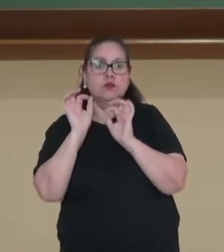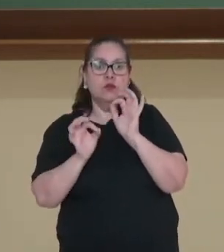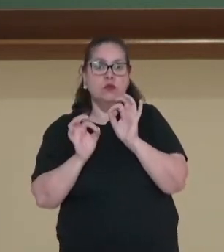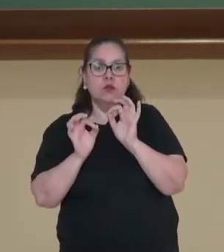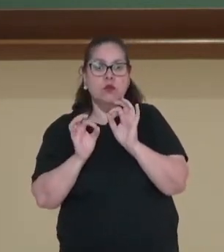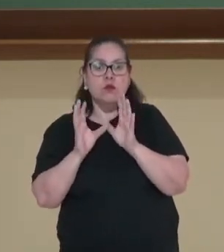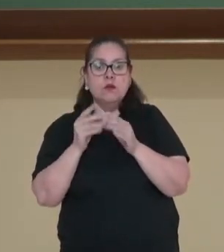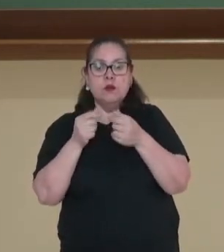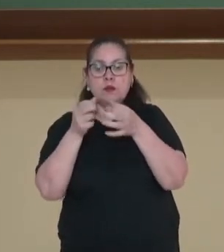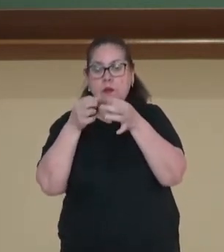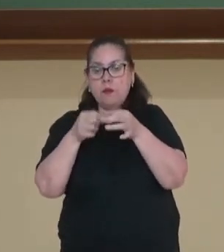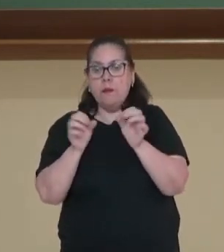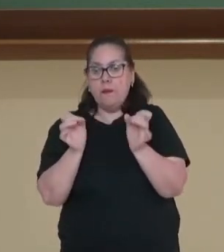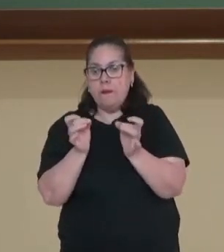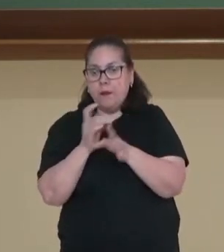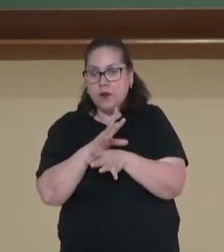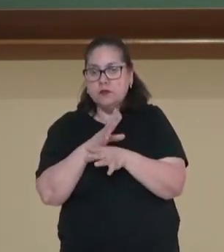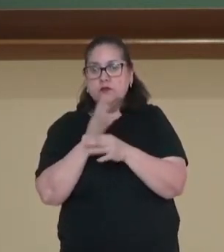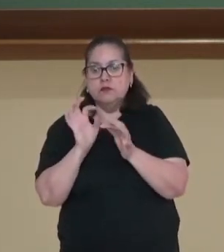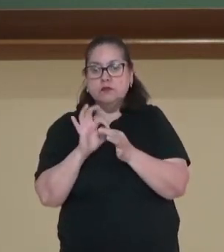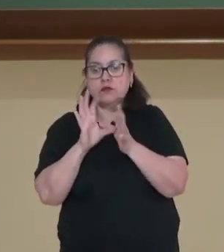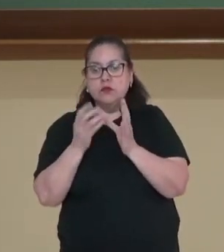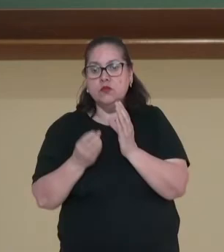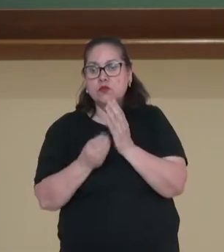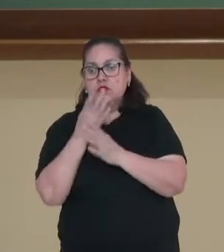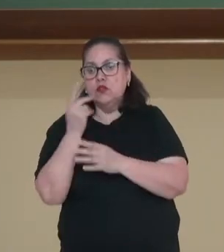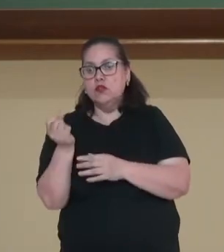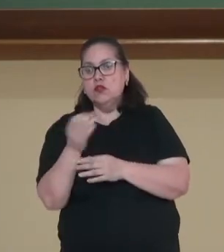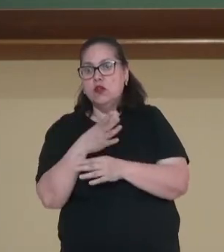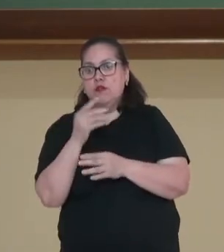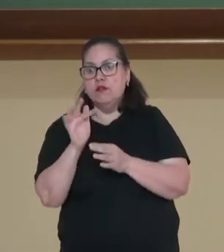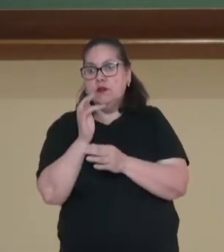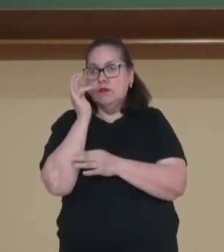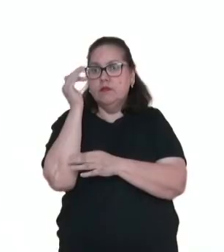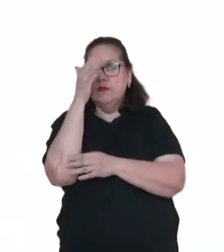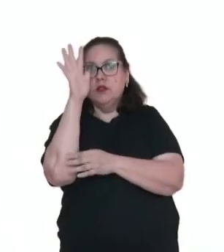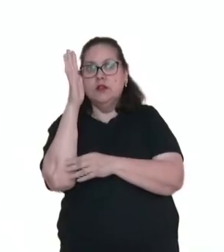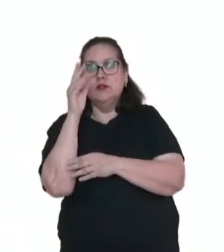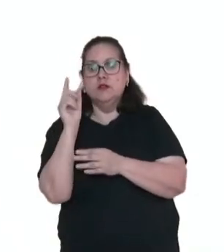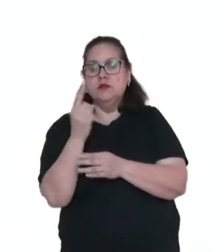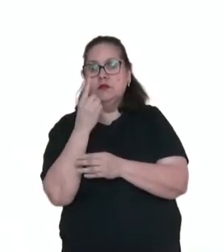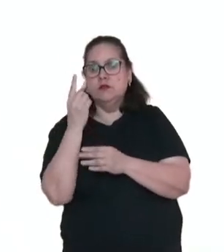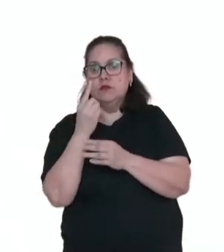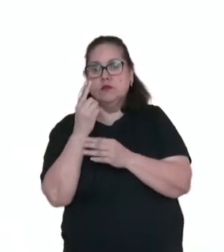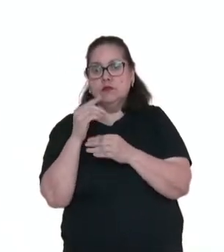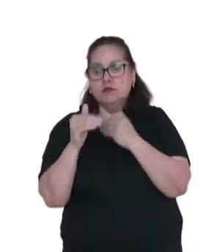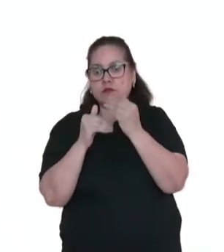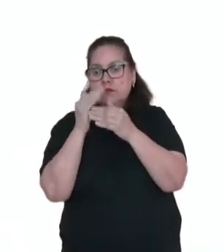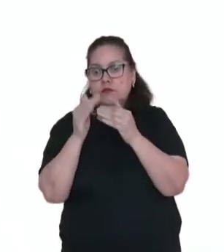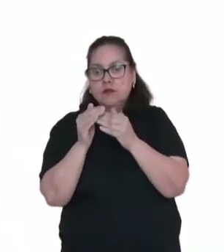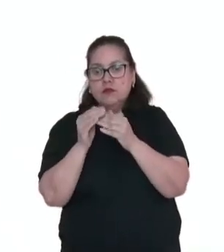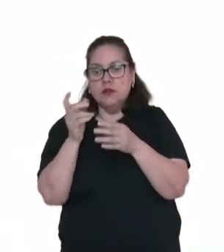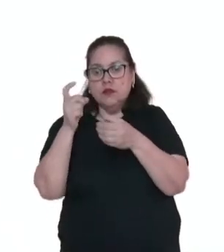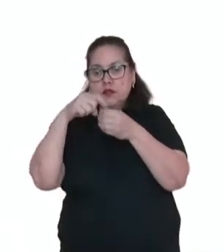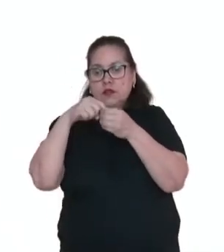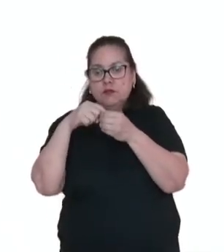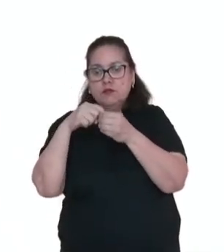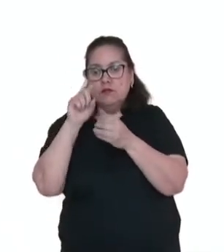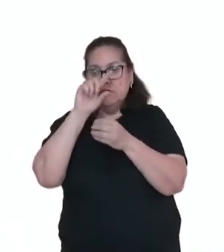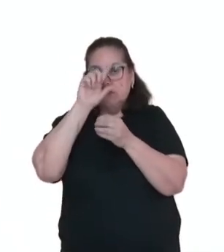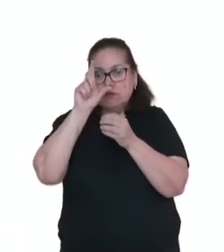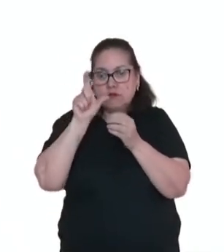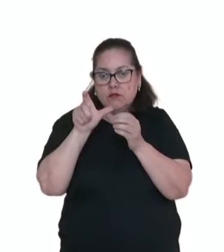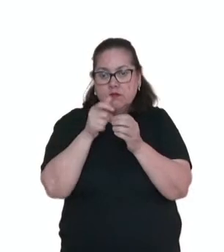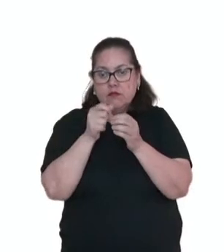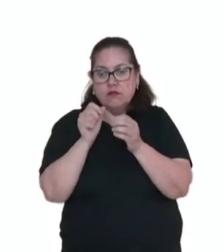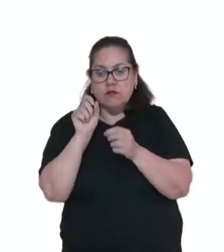o órgão que vai permitir o surgimento de uma nova planta, tá? É a unidade da propagação sexuada que vai conter o embrião. E